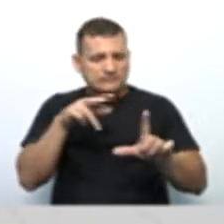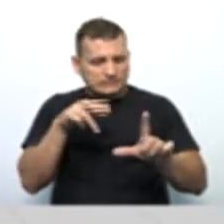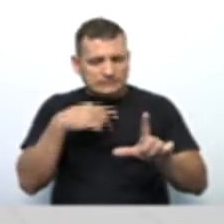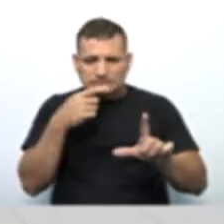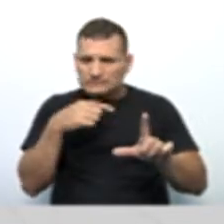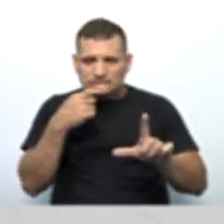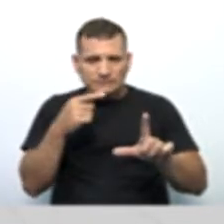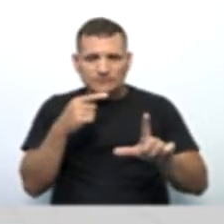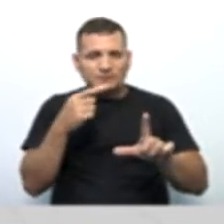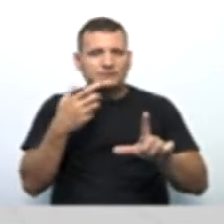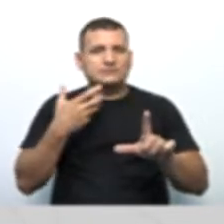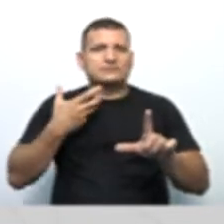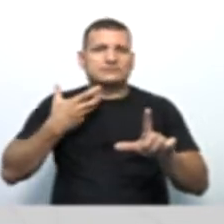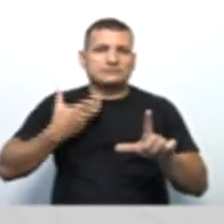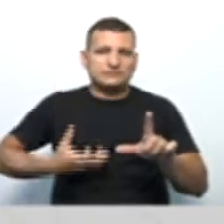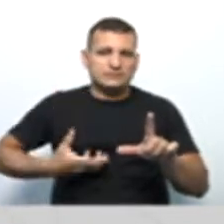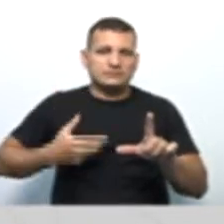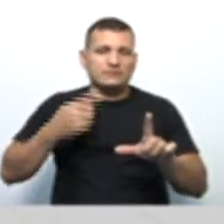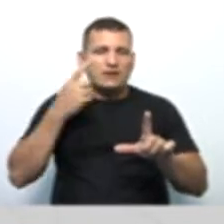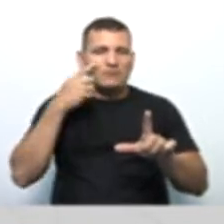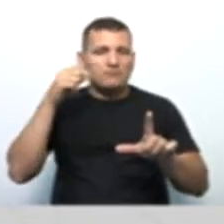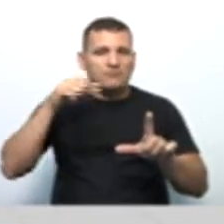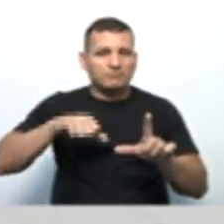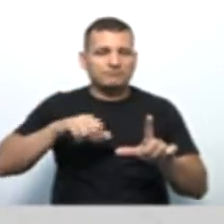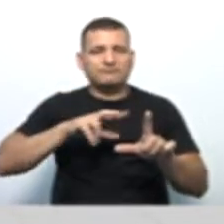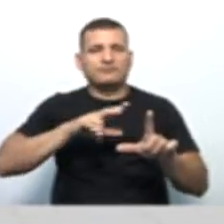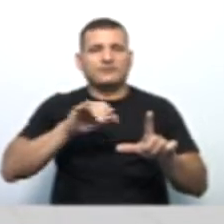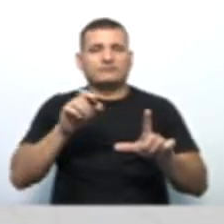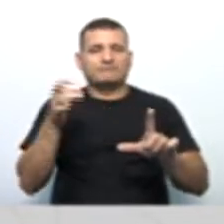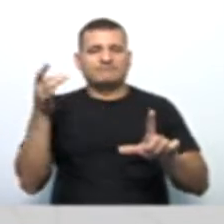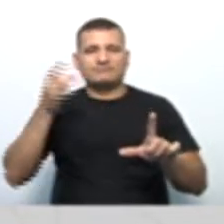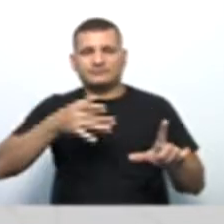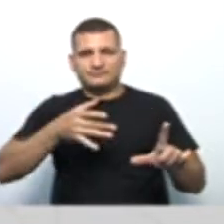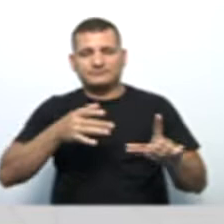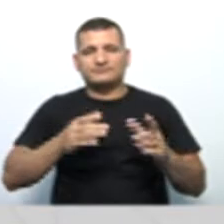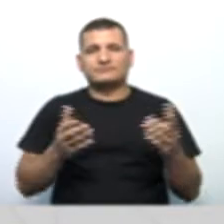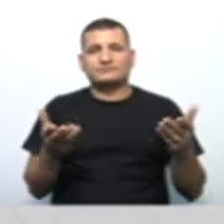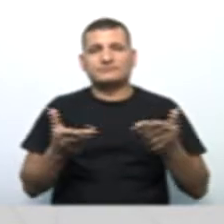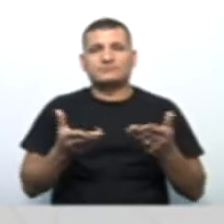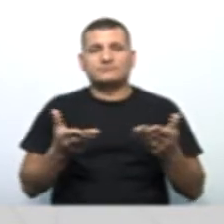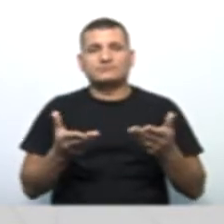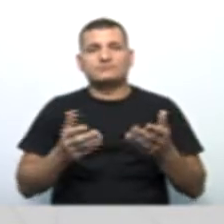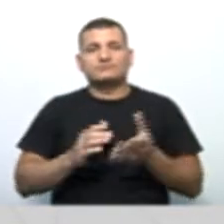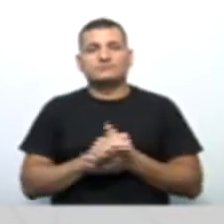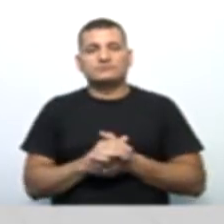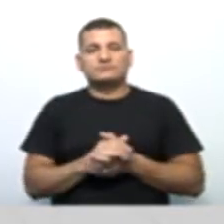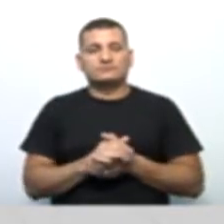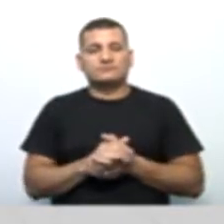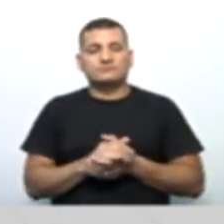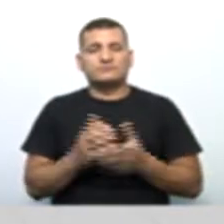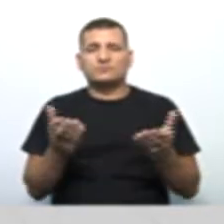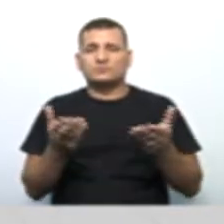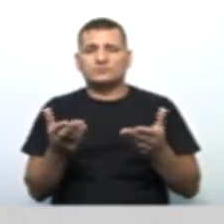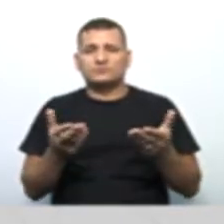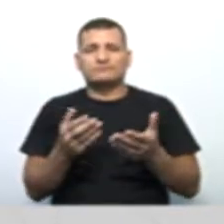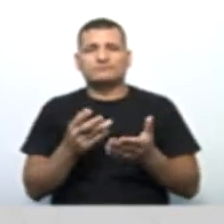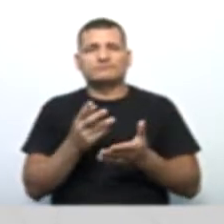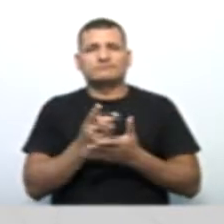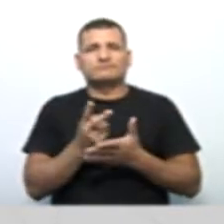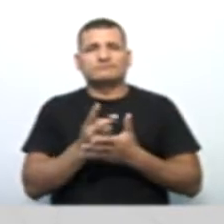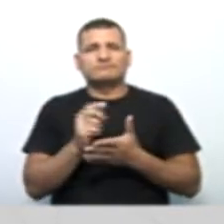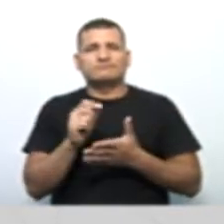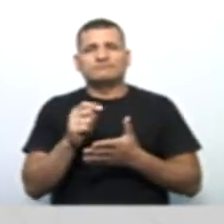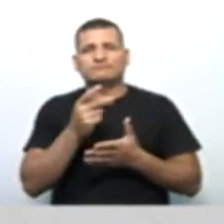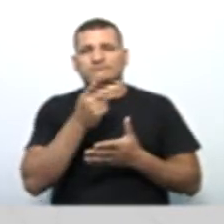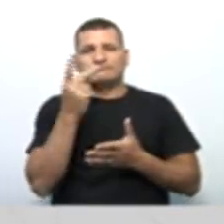e vai sair hoje em dia o o hoje está com muita para navegar a gente está sempre com pressa com o tac o